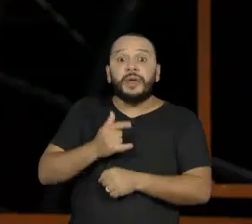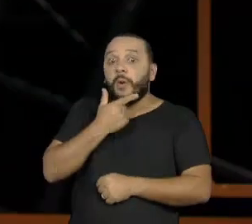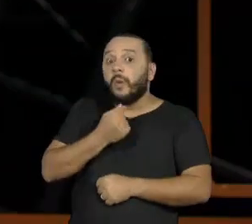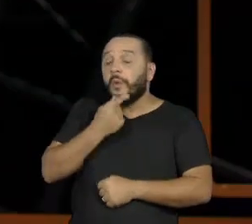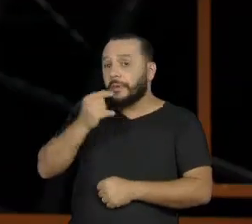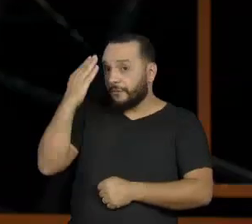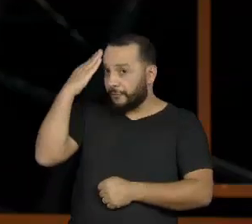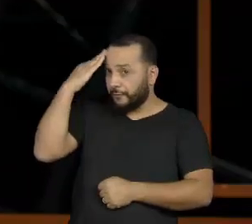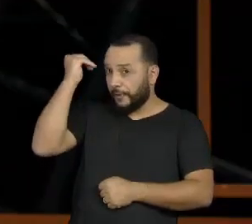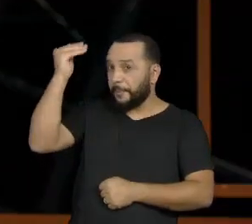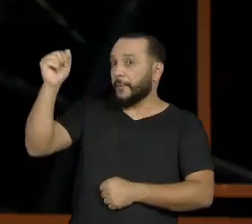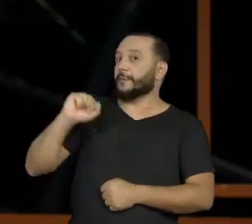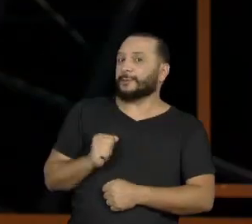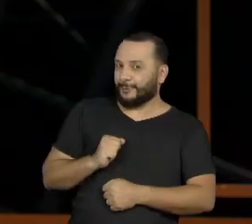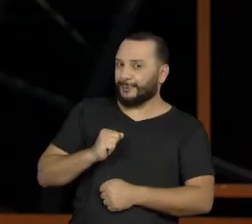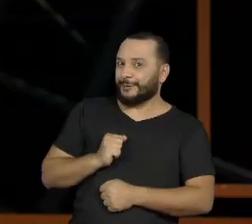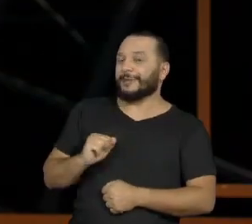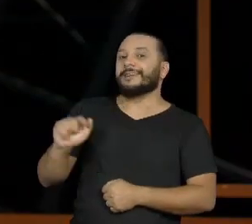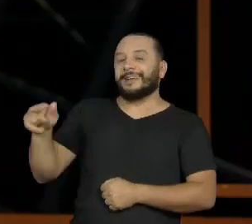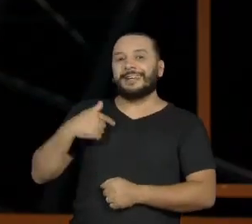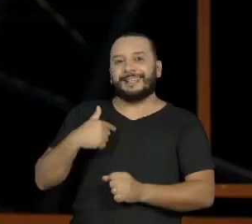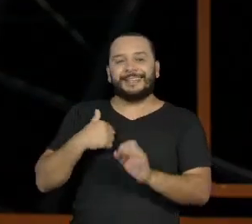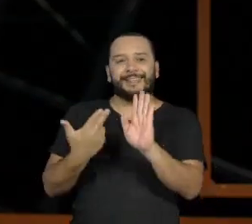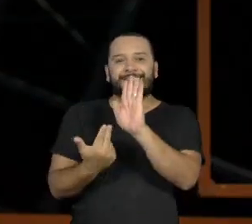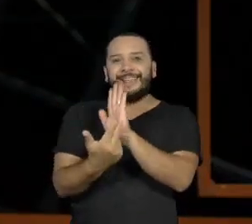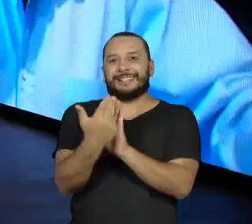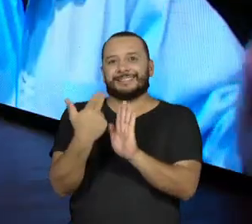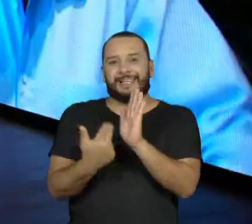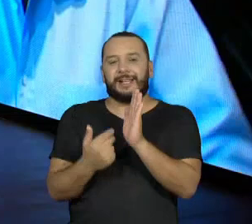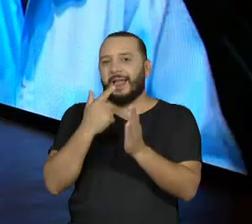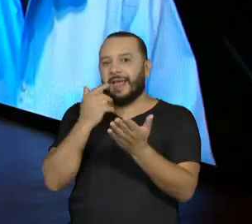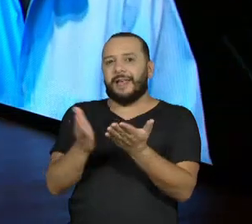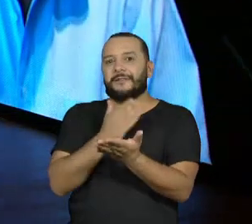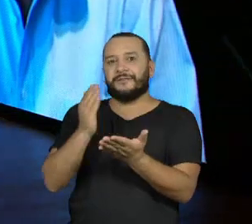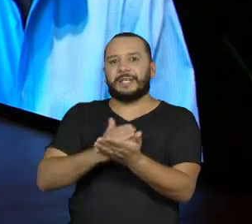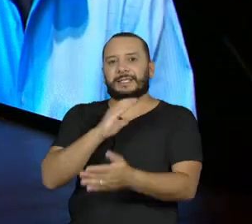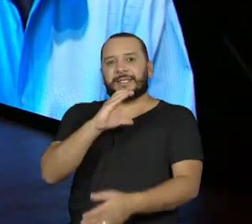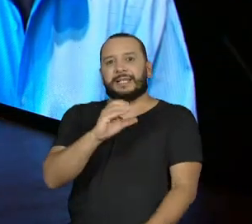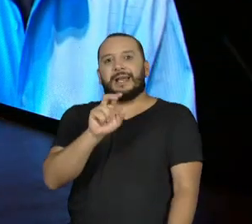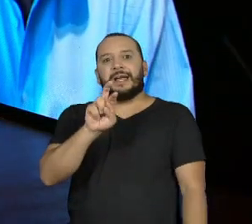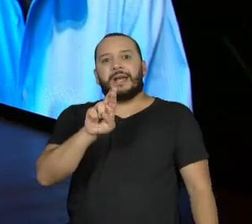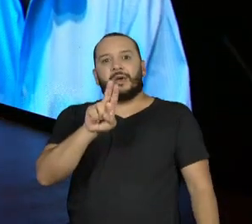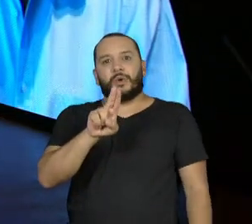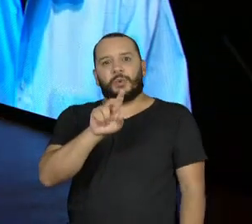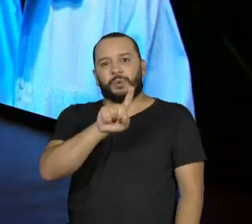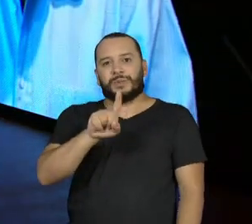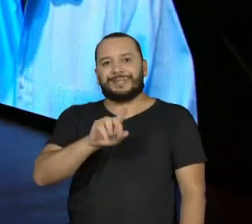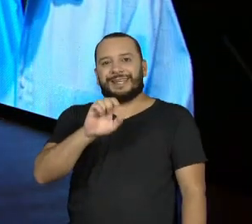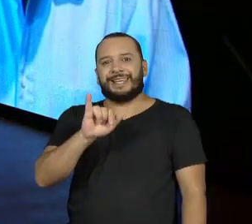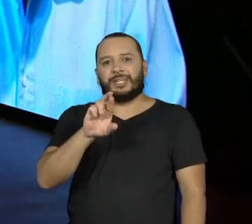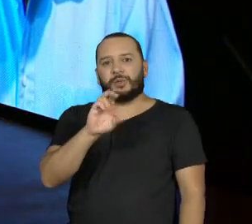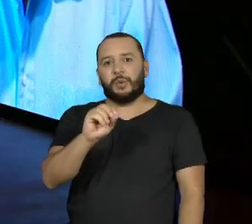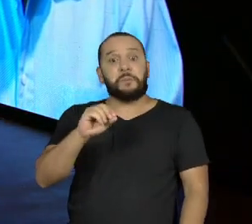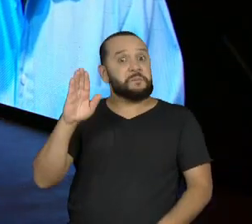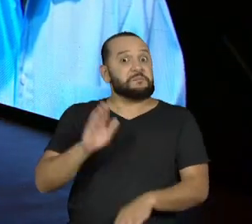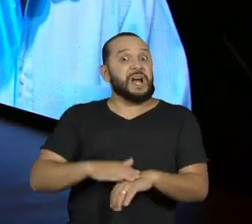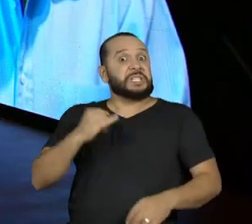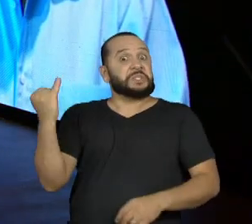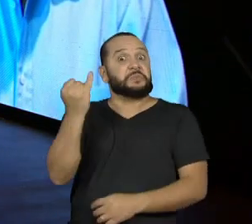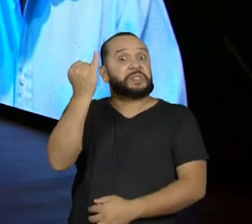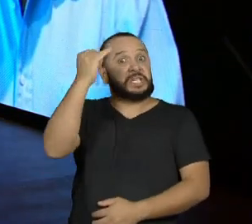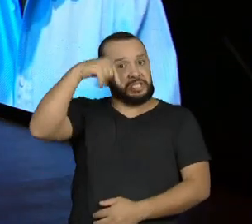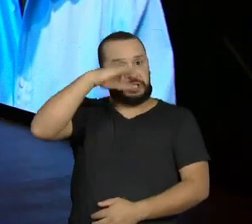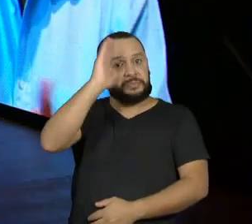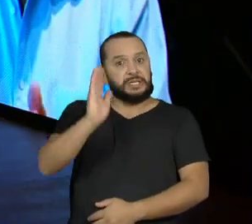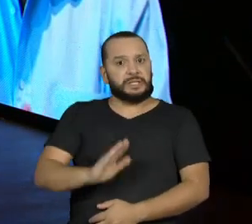famoso. Ele ilustrava para a revista Cruzeiro, que era a revista mais importante do Brasil naquele tempo, né? E eu falei,